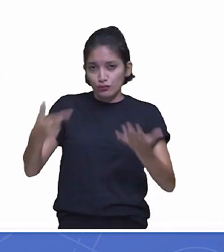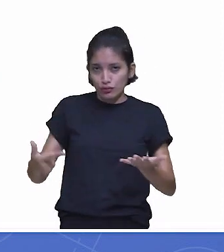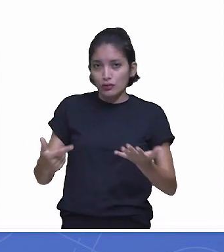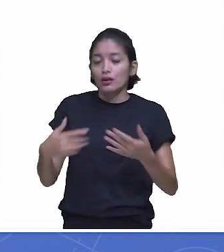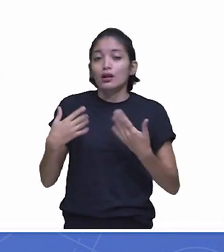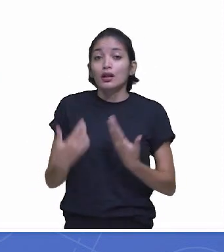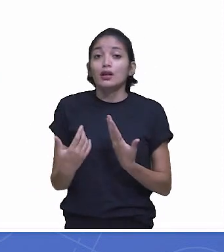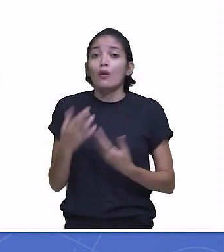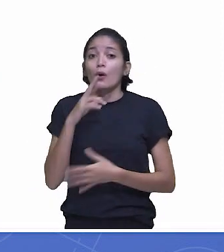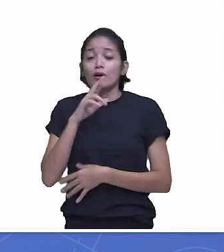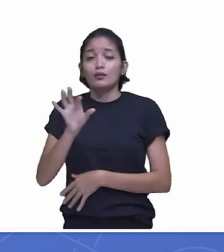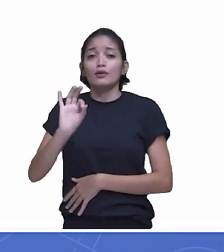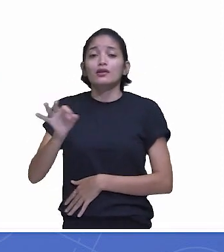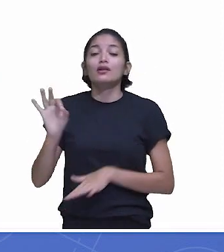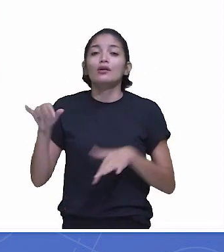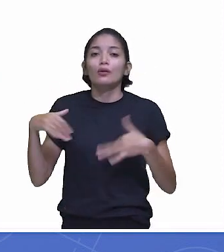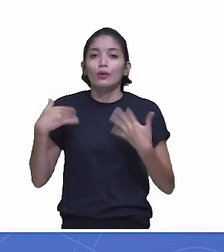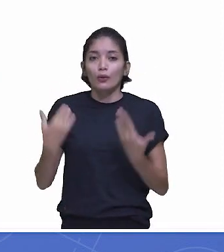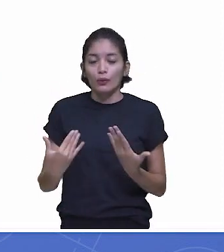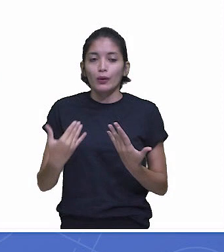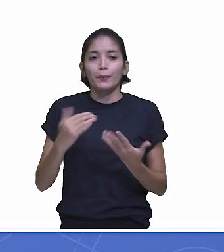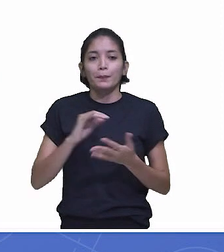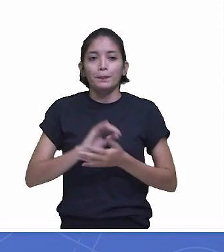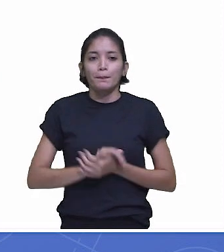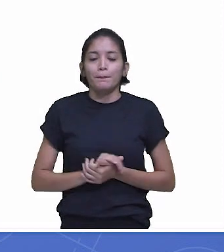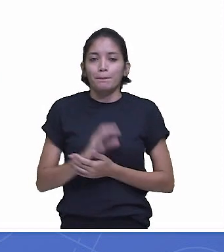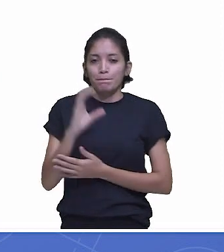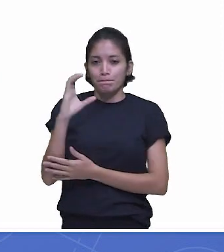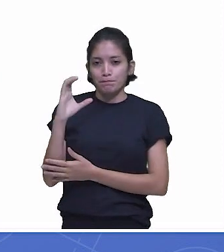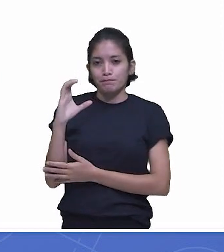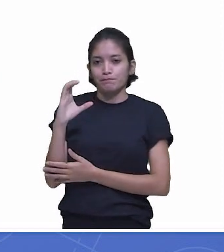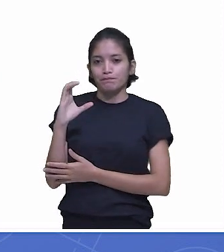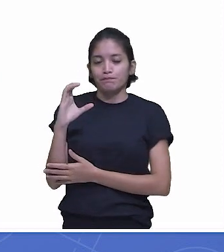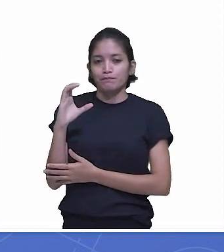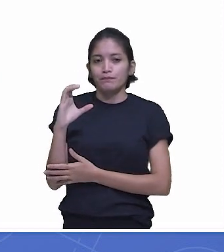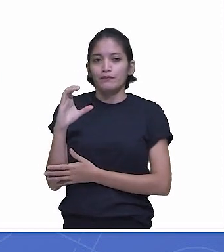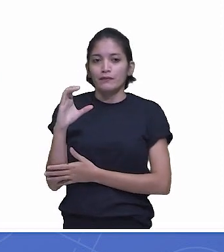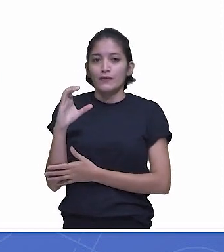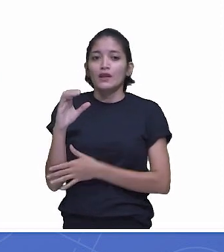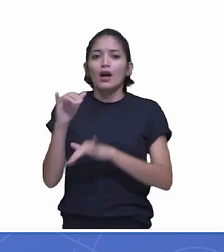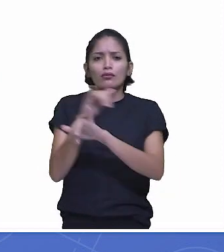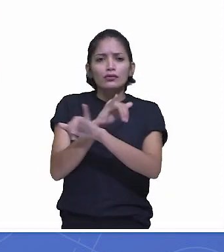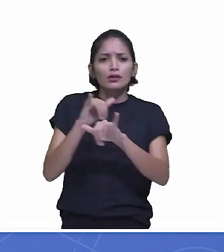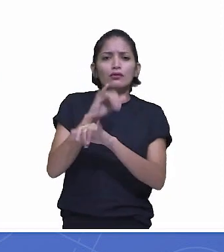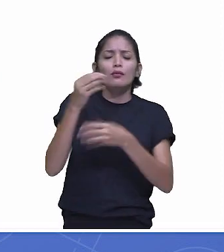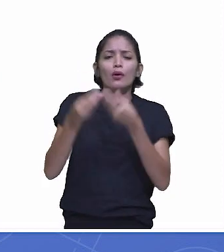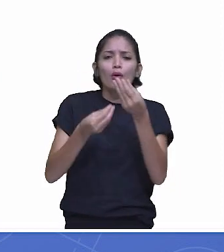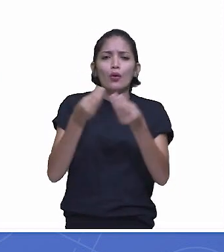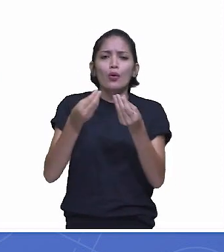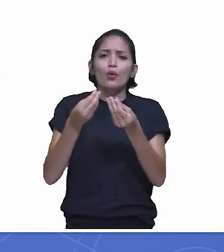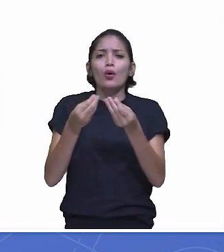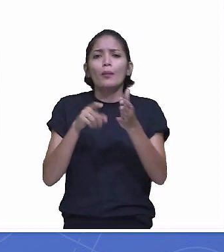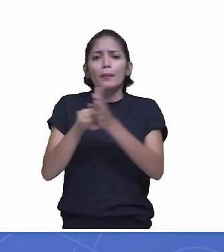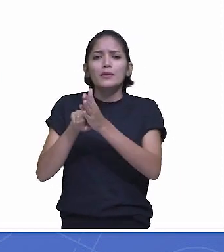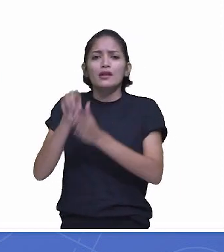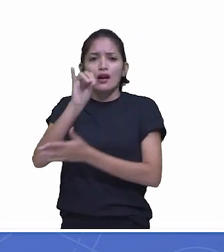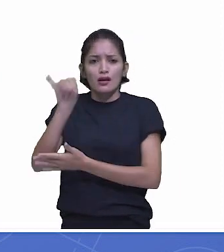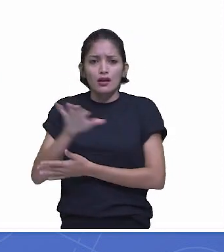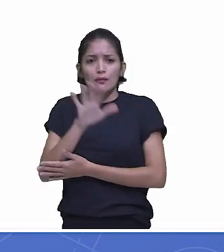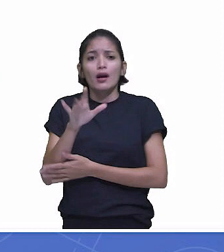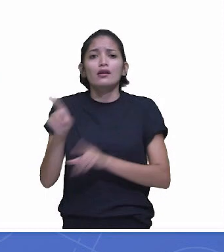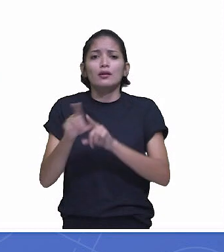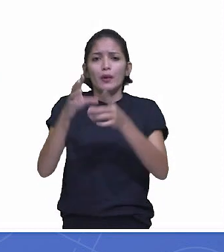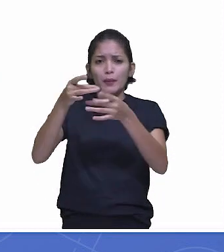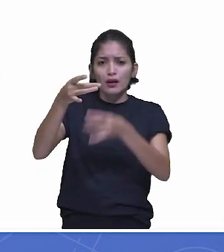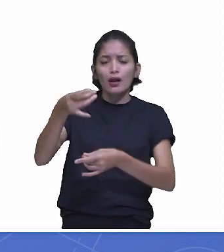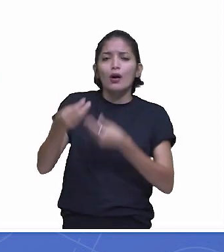meio jornalístico. Então, a alternativa correta aqui é a letra C, informar sobre acesso às imagens por